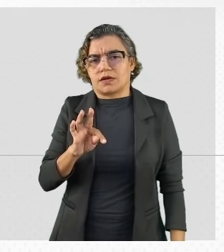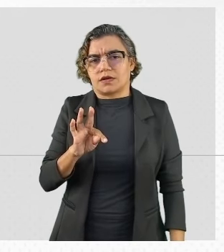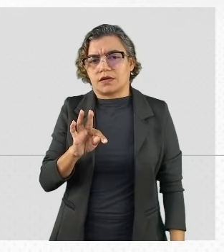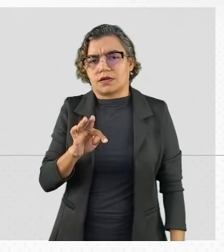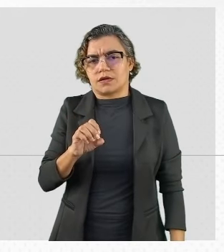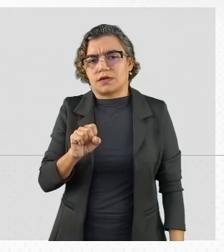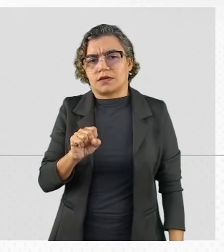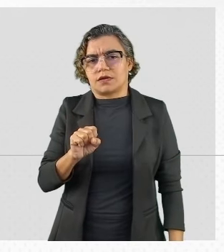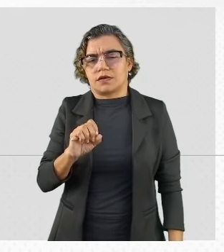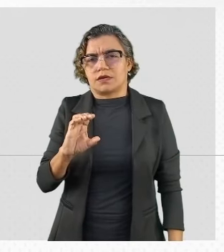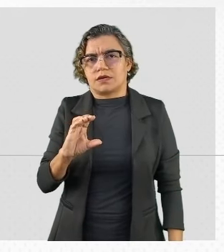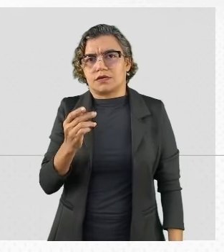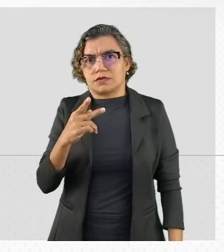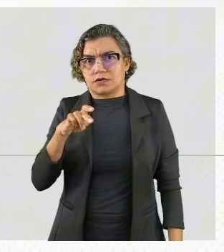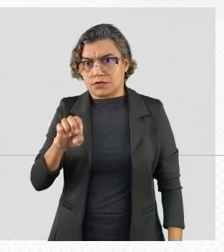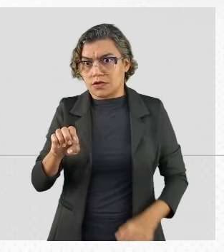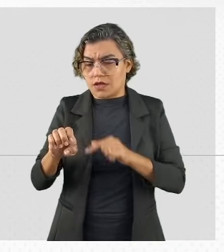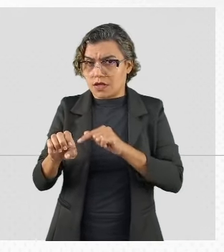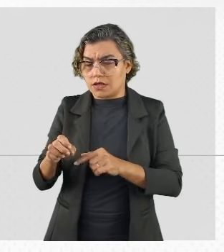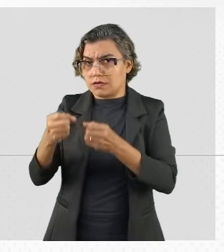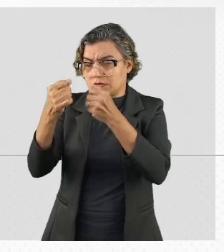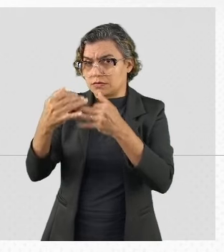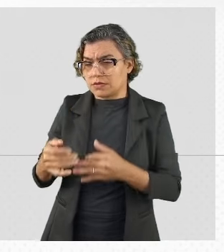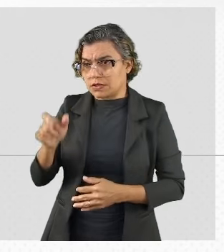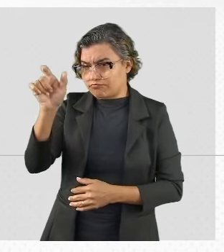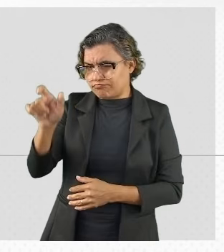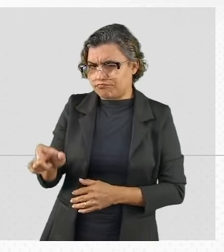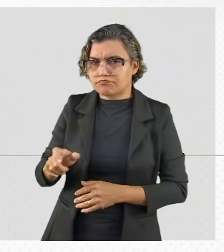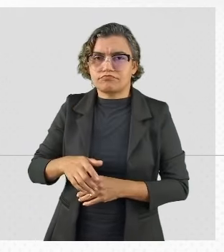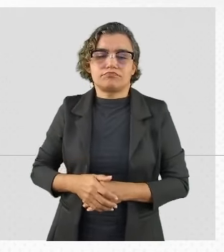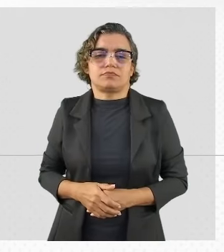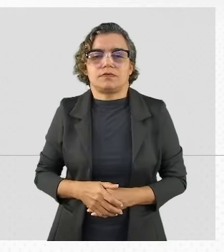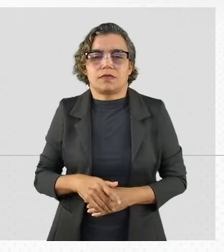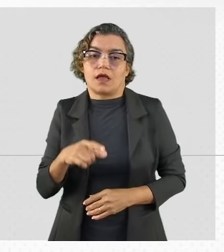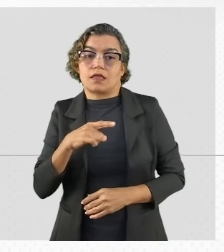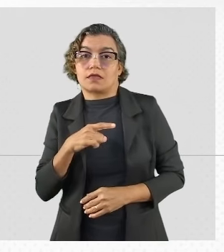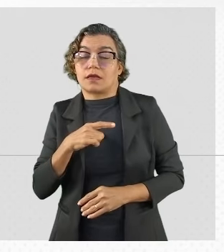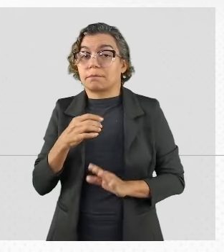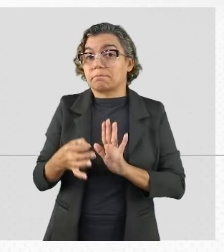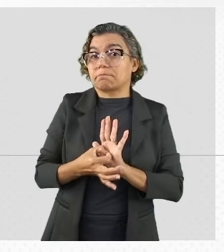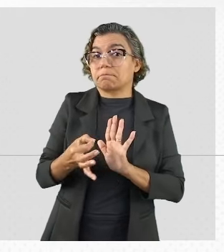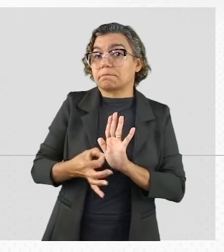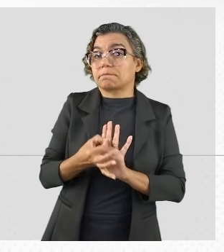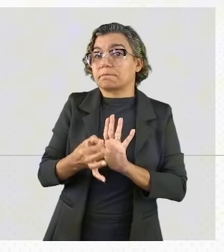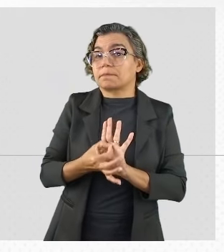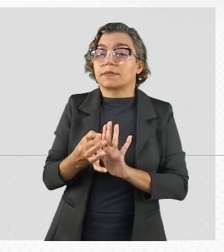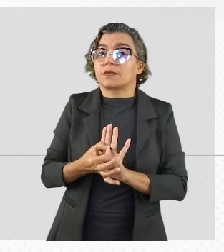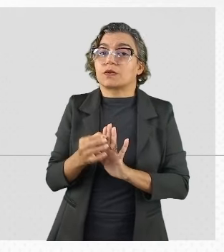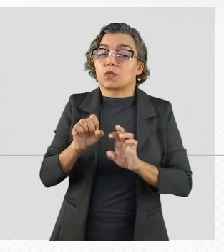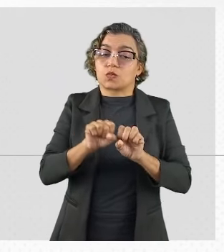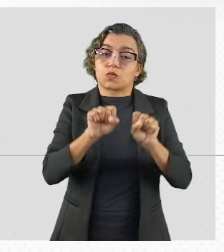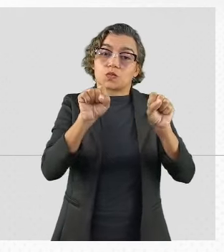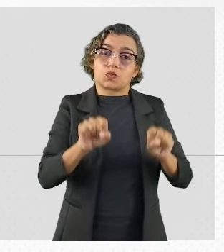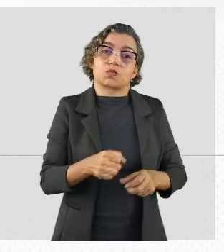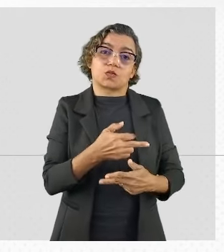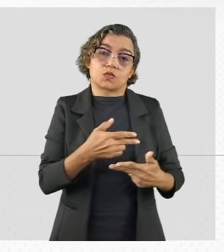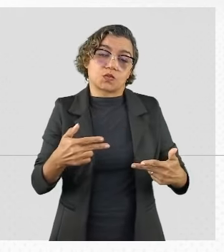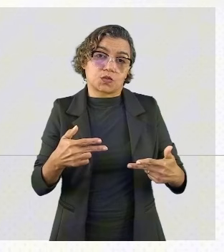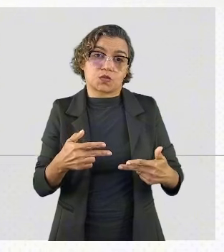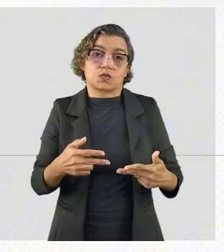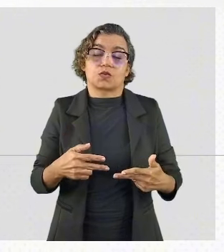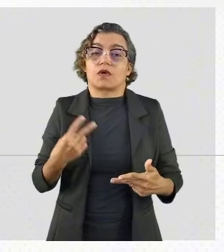isso em toda a sua obra. Ou seja, ele faz uma grande crítica aos sistemas, aos